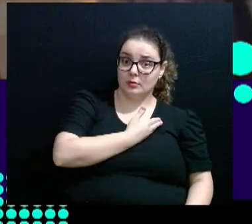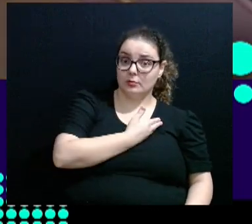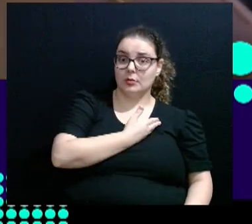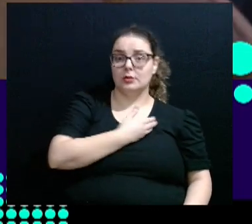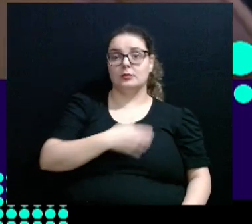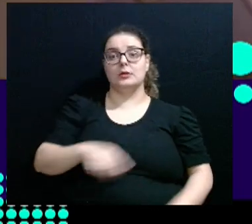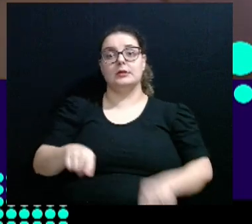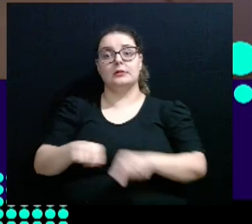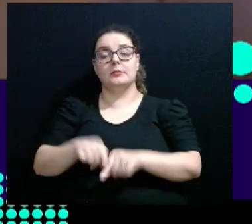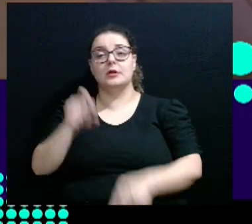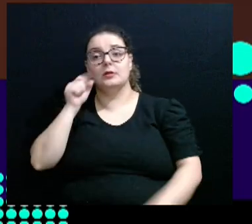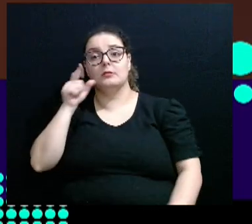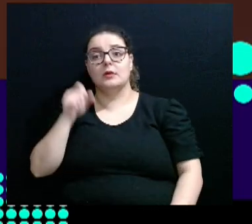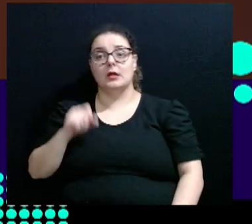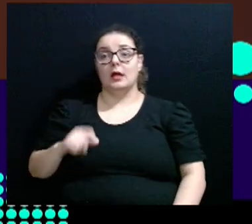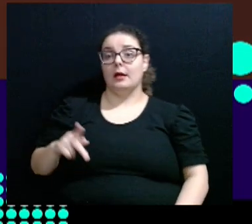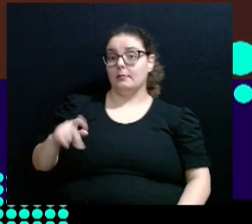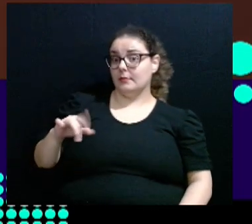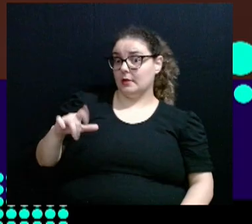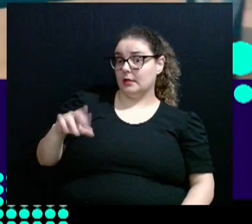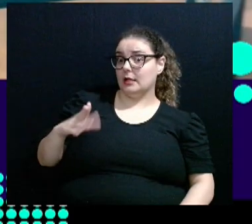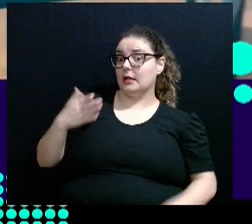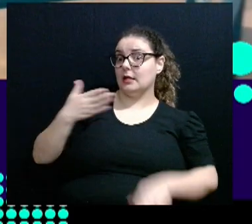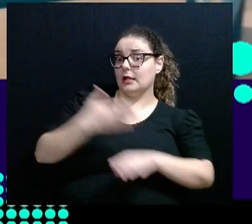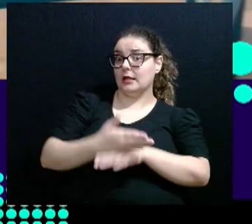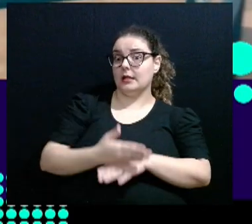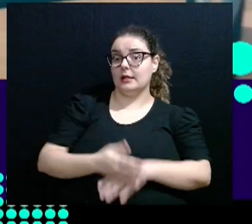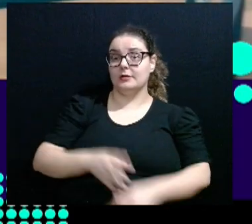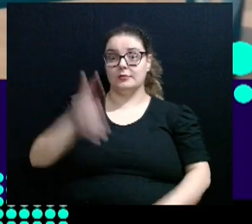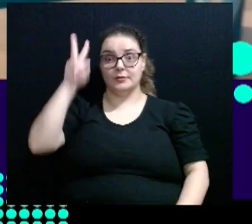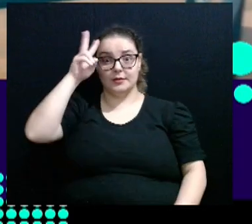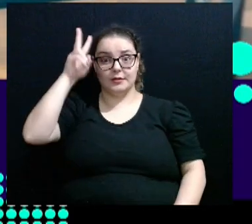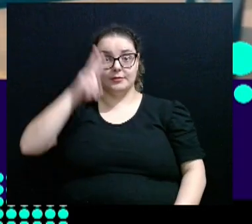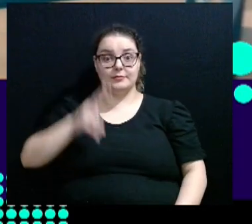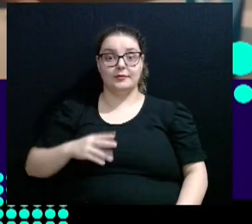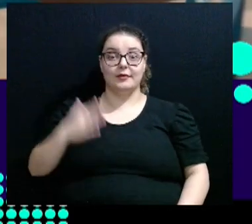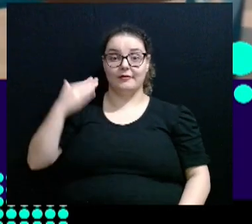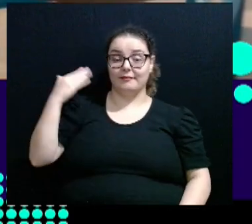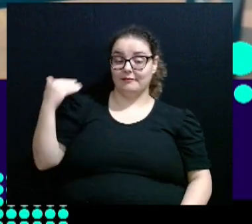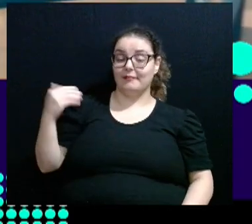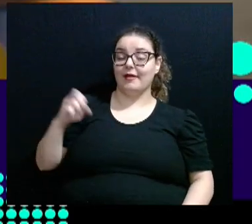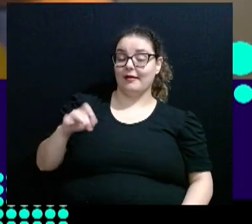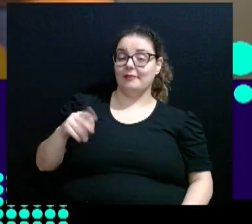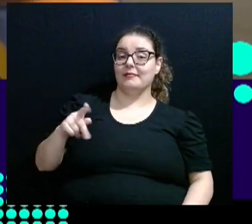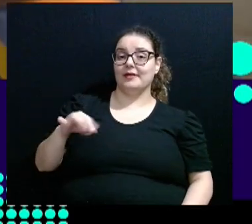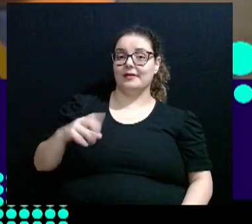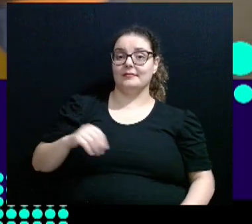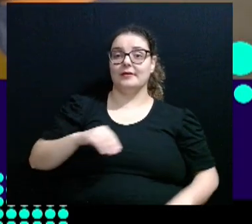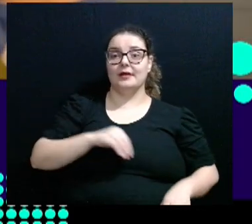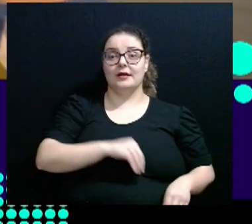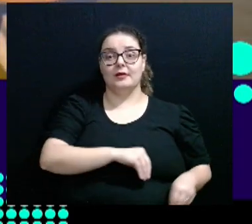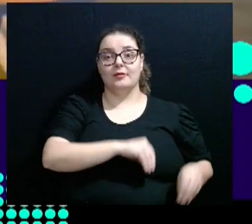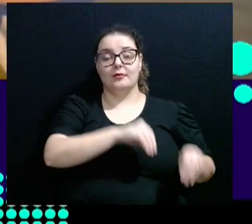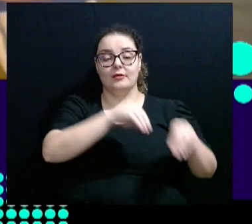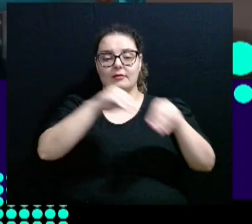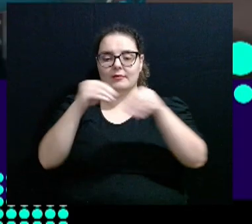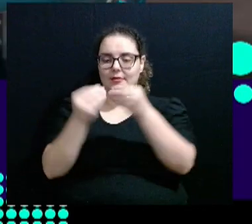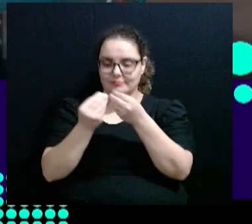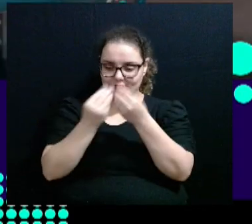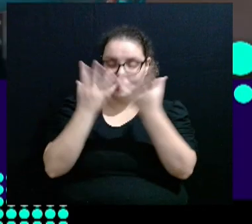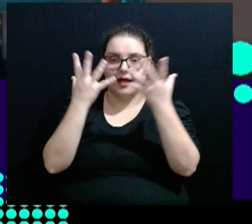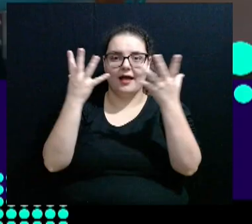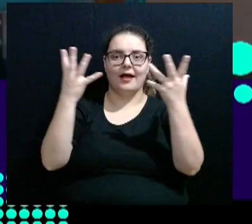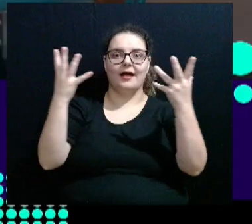Pilar embarca em uma jornada épica ao ser transportada por uma rede mágica diretamente para o coração